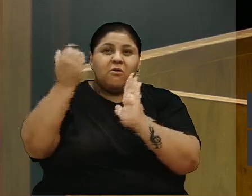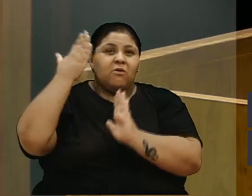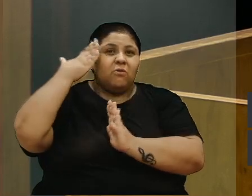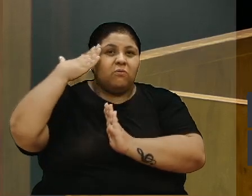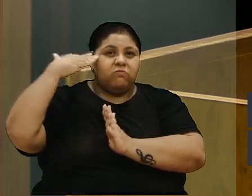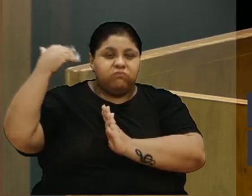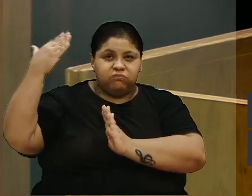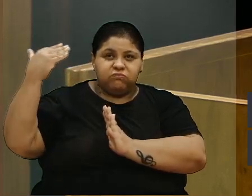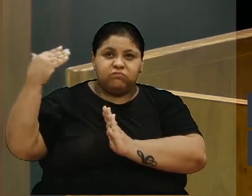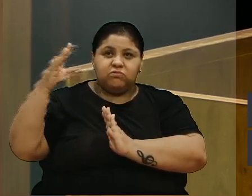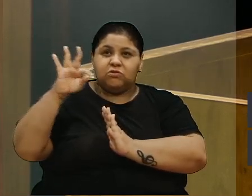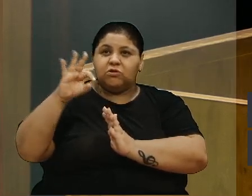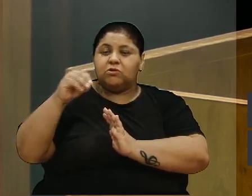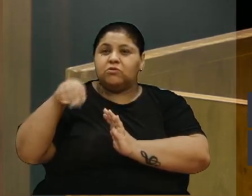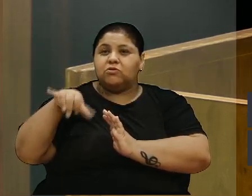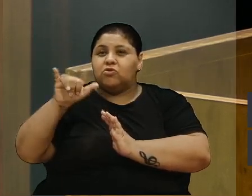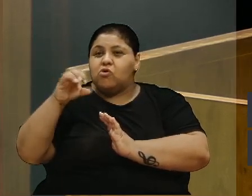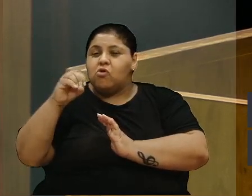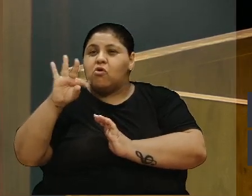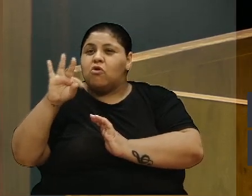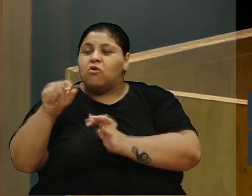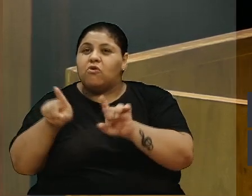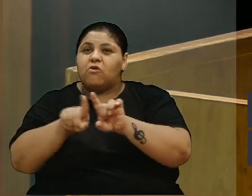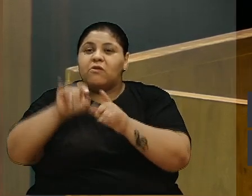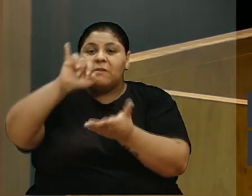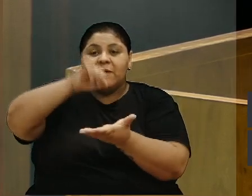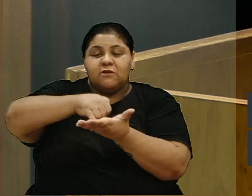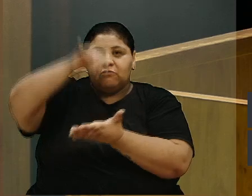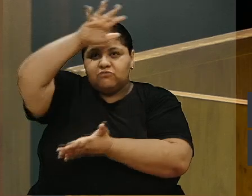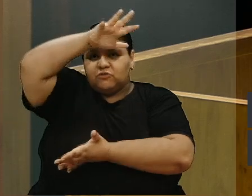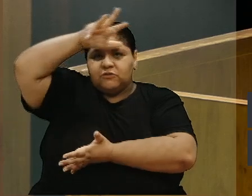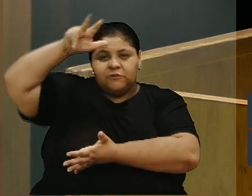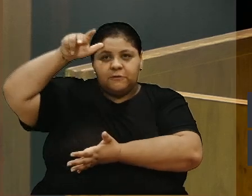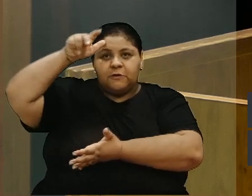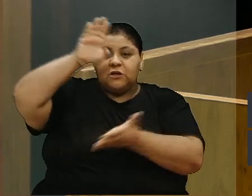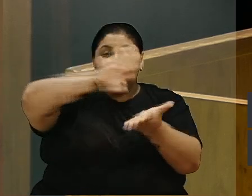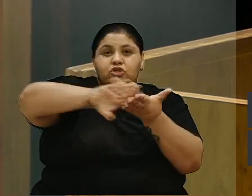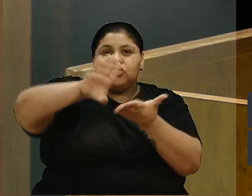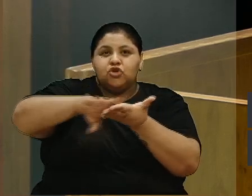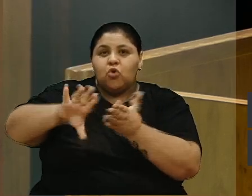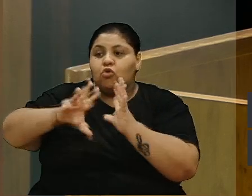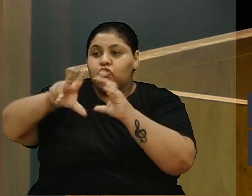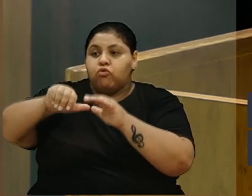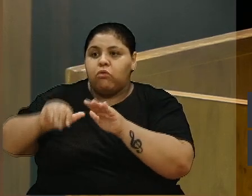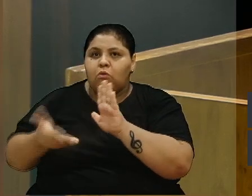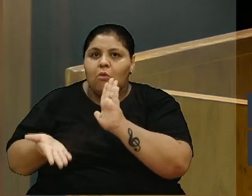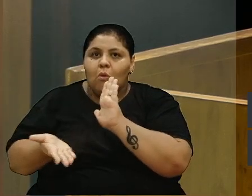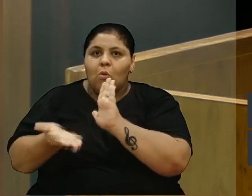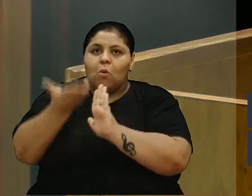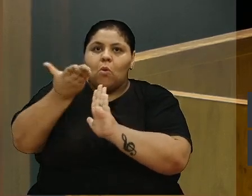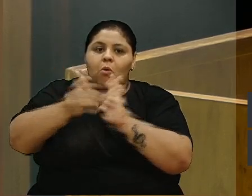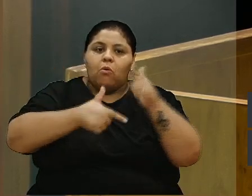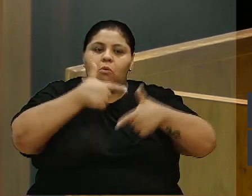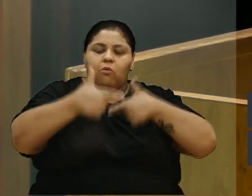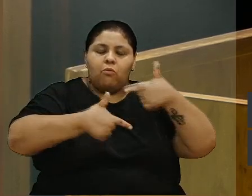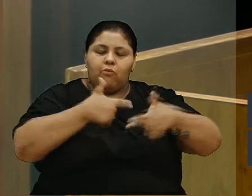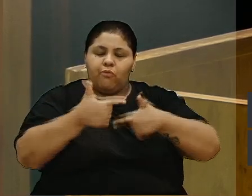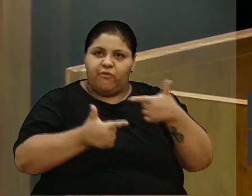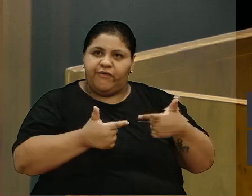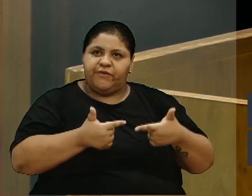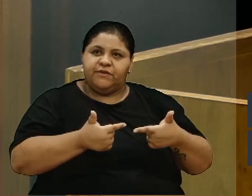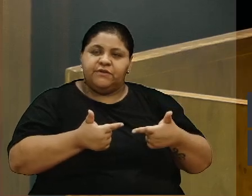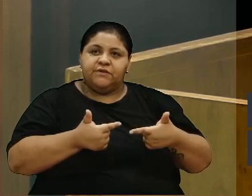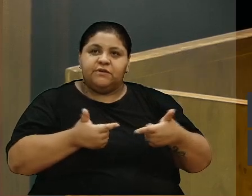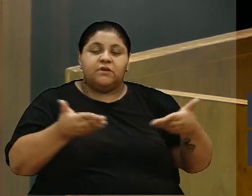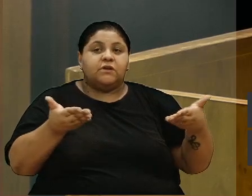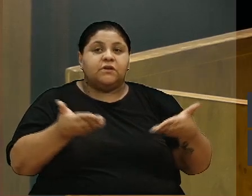lá, e aumentando, e também os impostos municipais, ele tirou tudo, onde aumentou o índice de emprego, e já diria